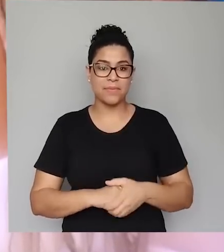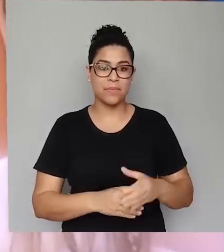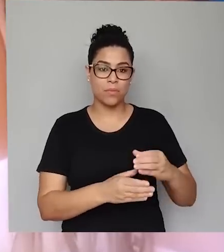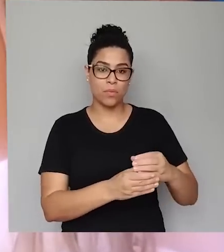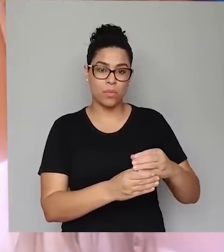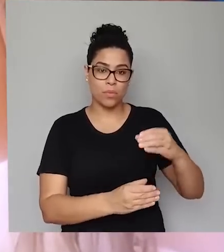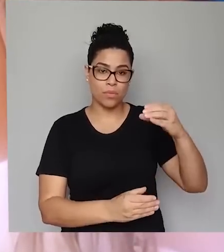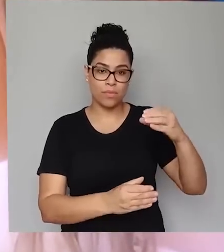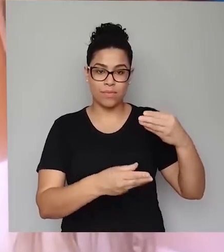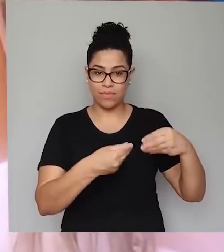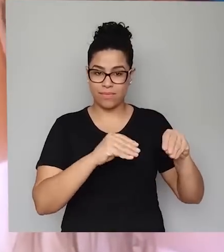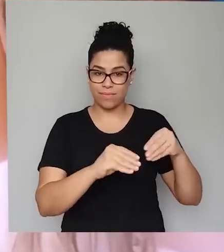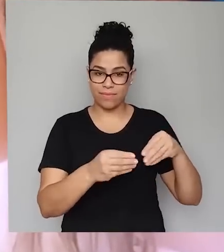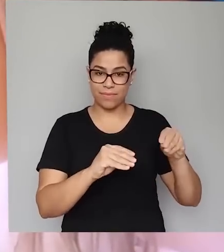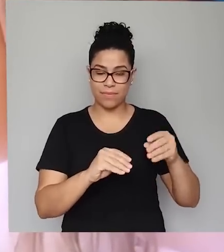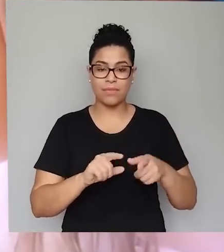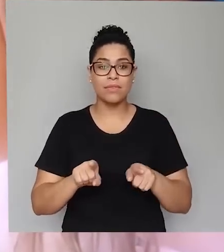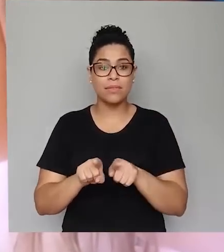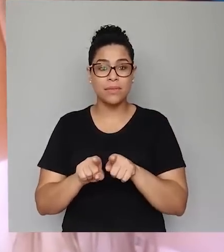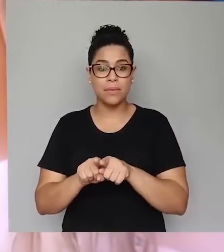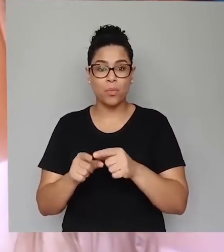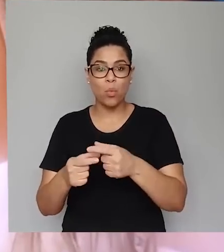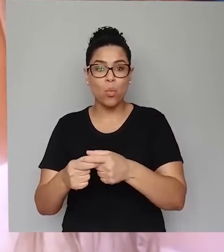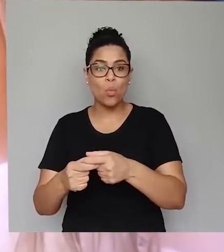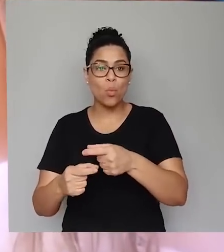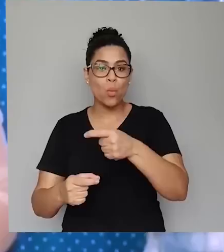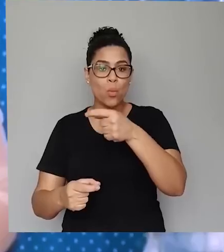PET e um pedaço de cano de PVC.